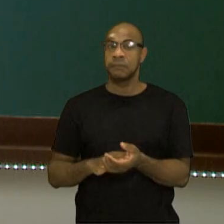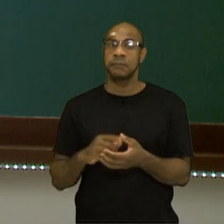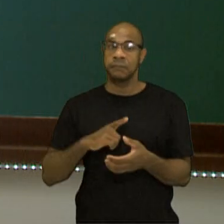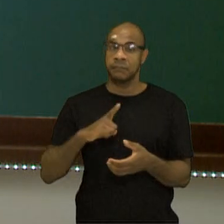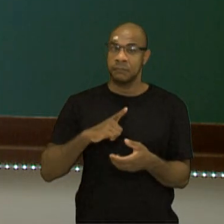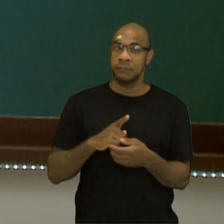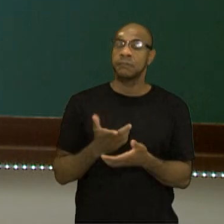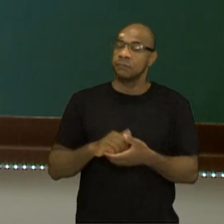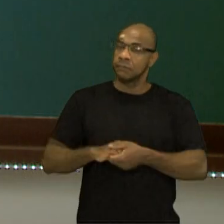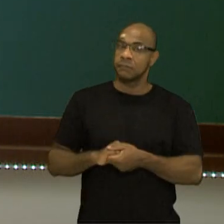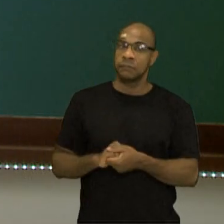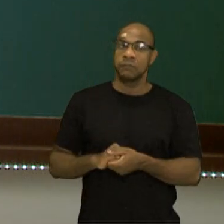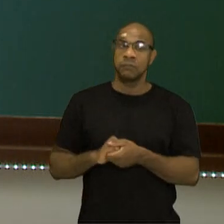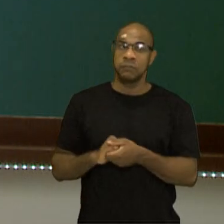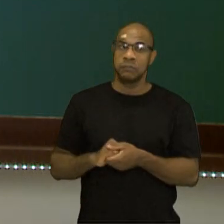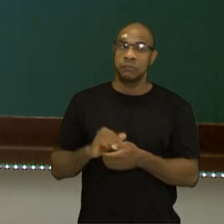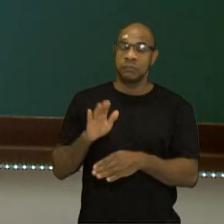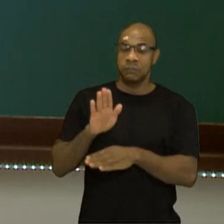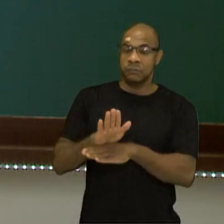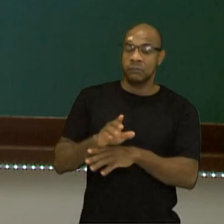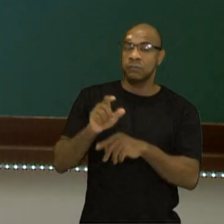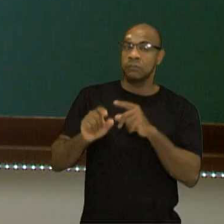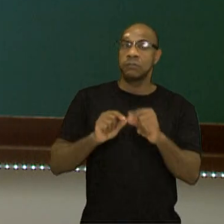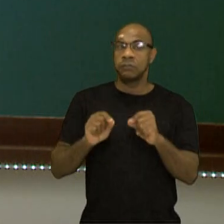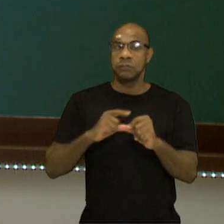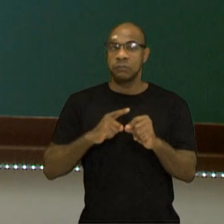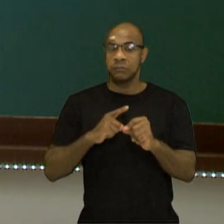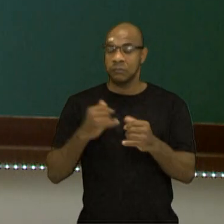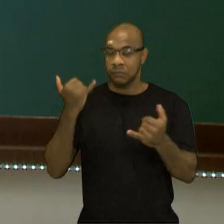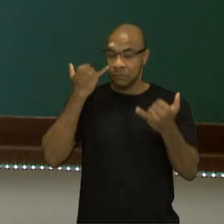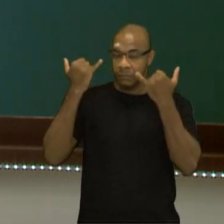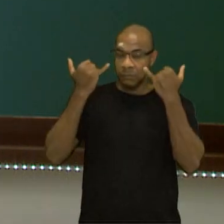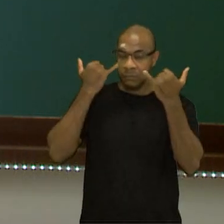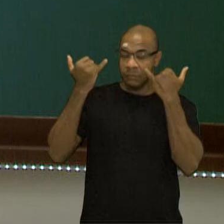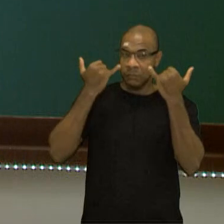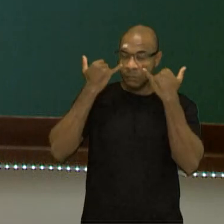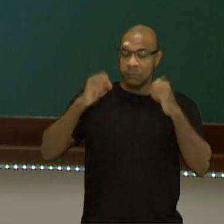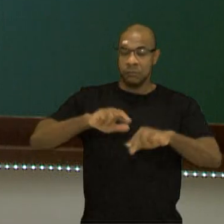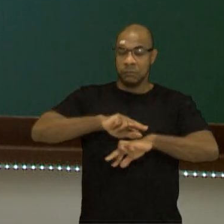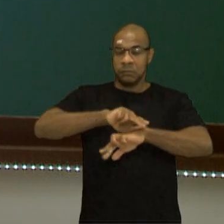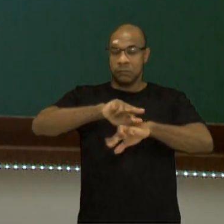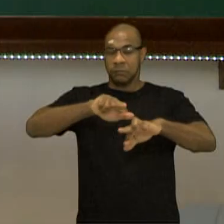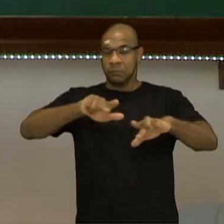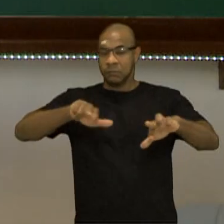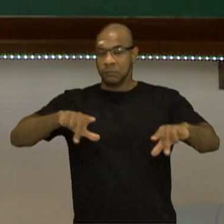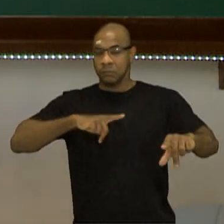aos brasileiros um amplo acesso à informação por diferentes e